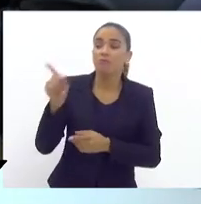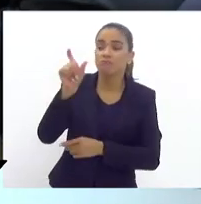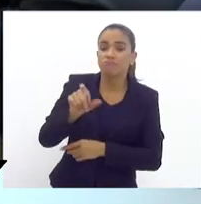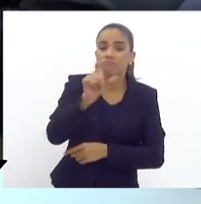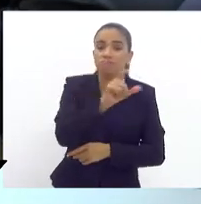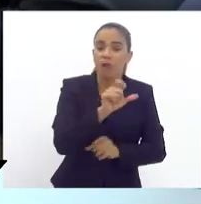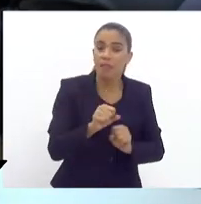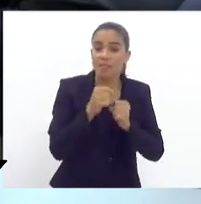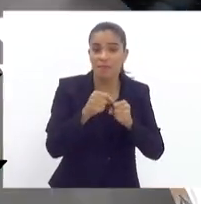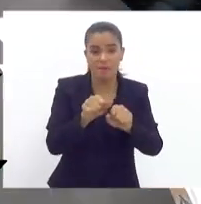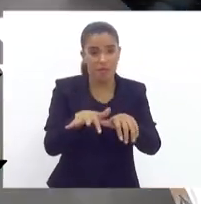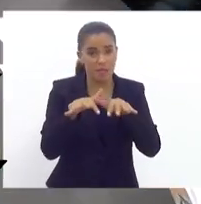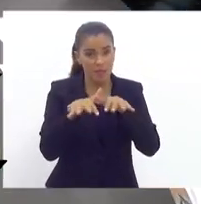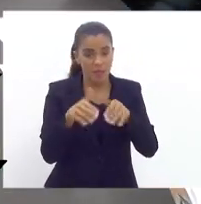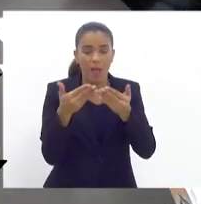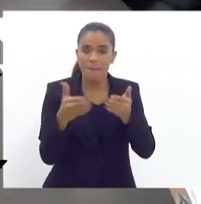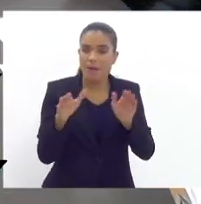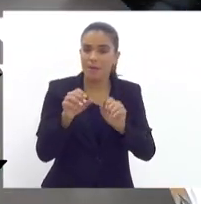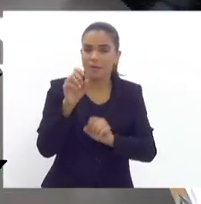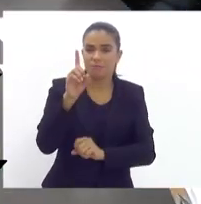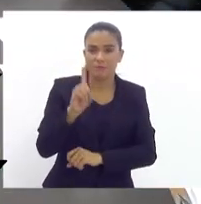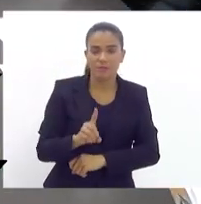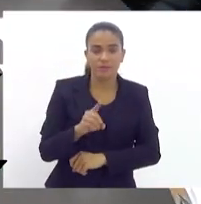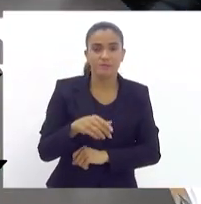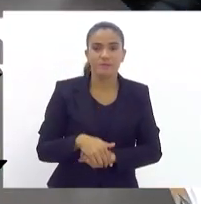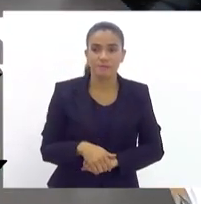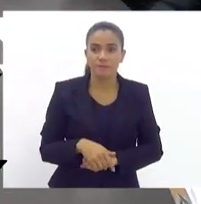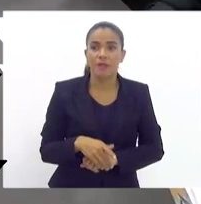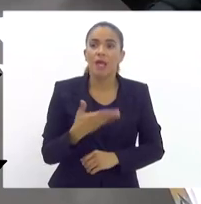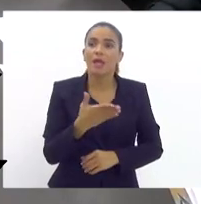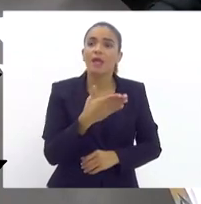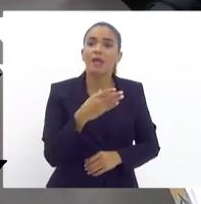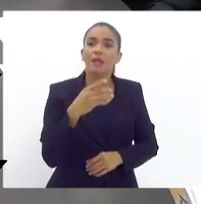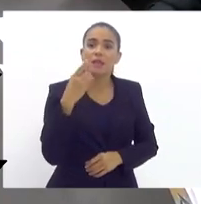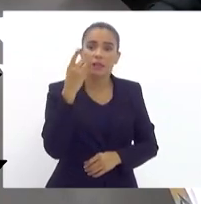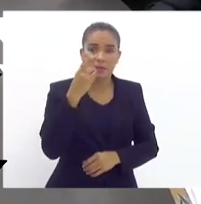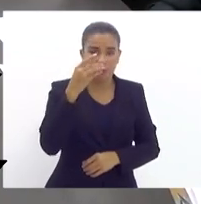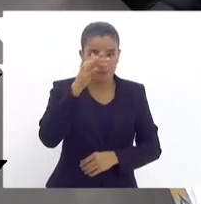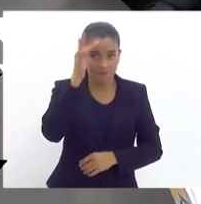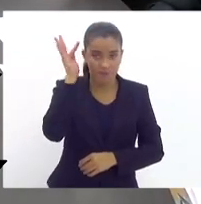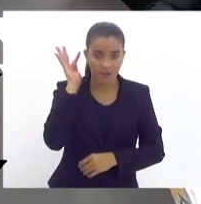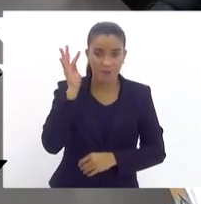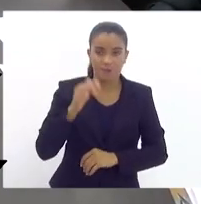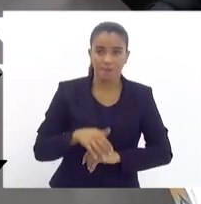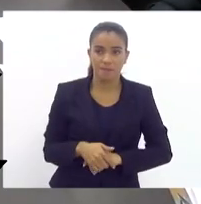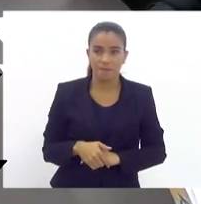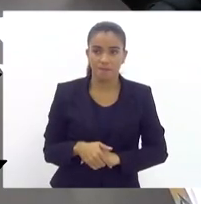projeto em plenário. Aberta a divergência em votação, como vota o deputado Fred Pacheco?